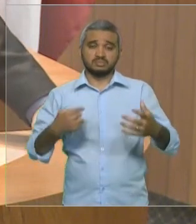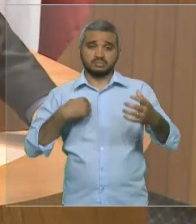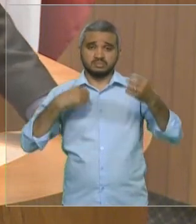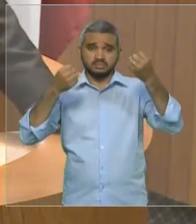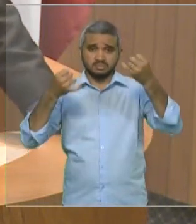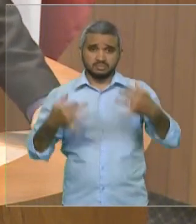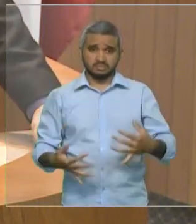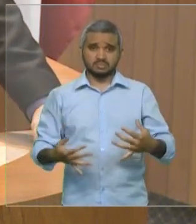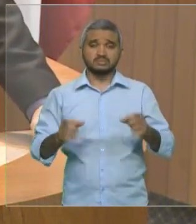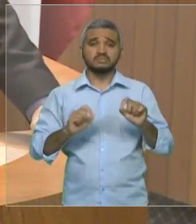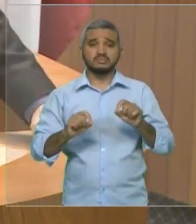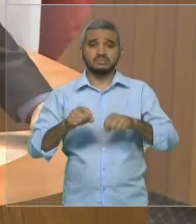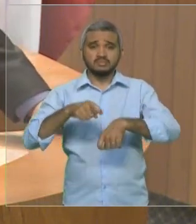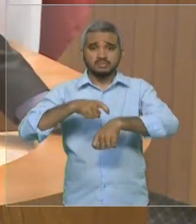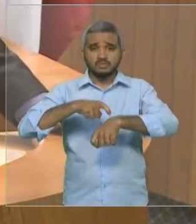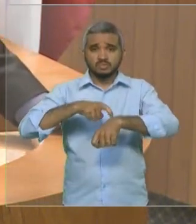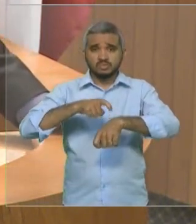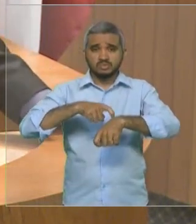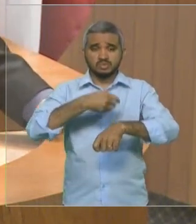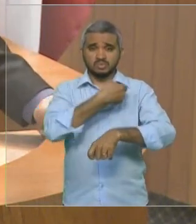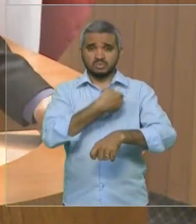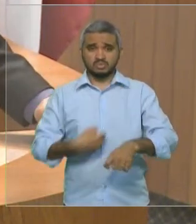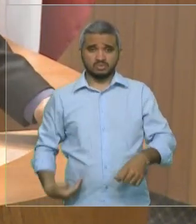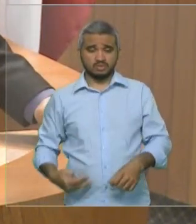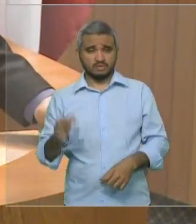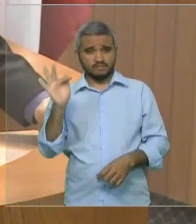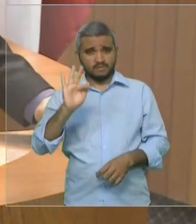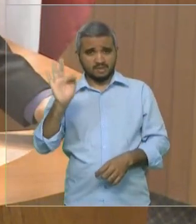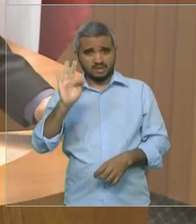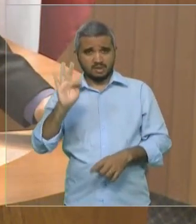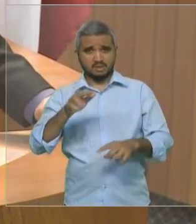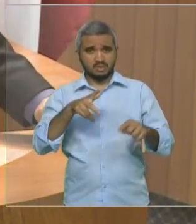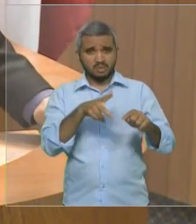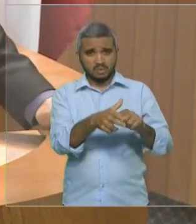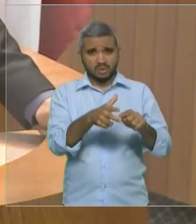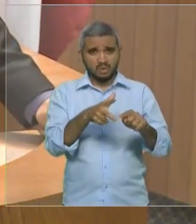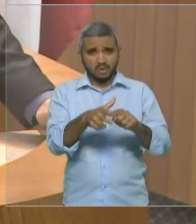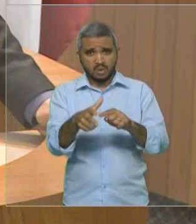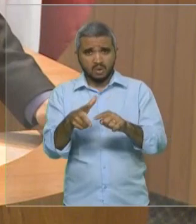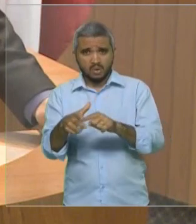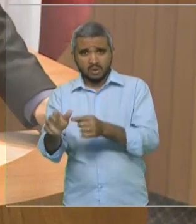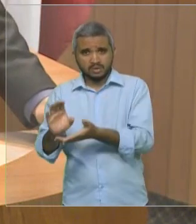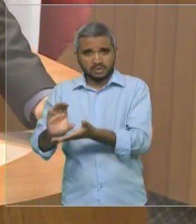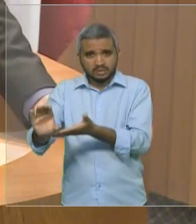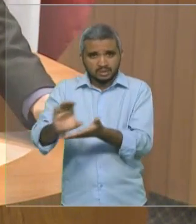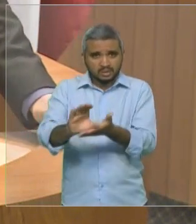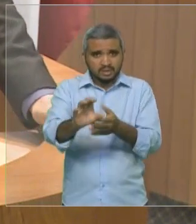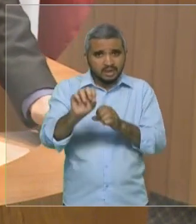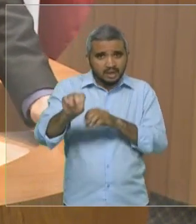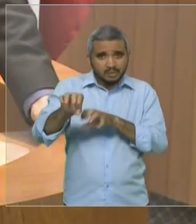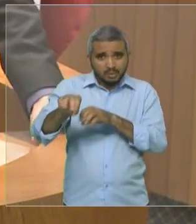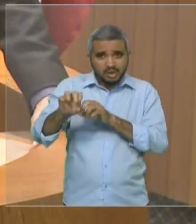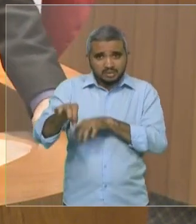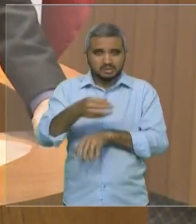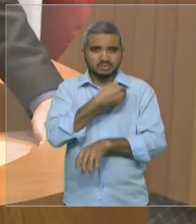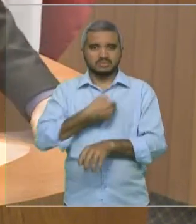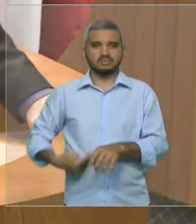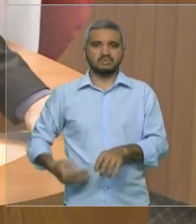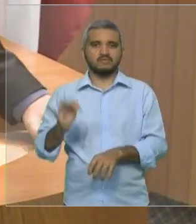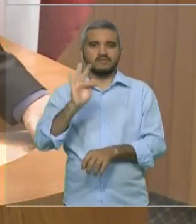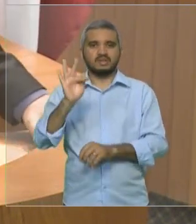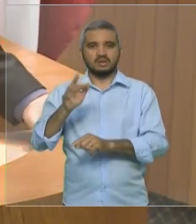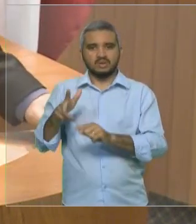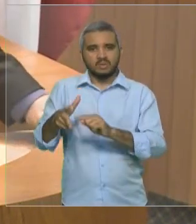governo federal corta investimentos da educação, no momento em que o governo federal, nesses